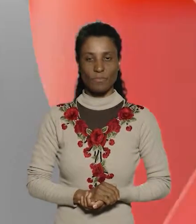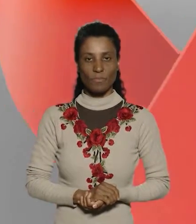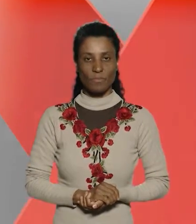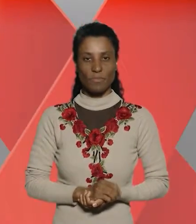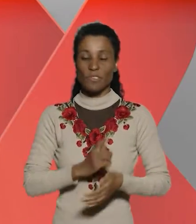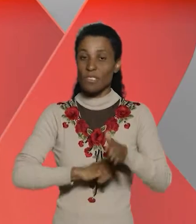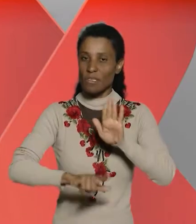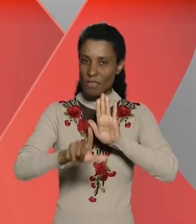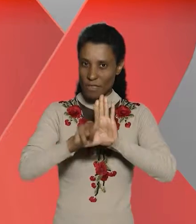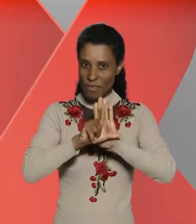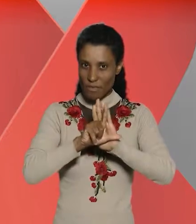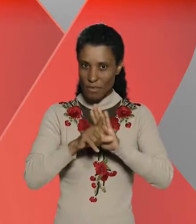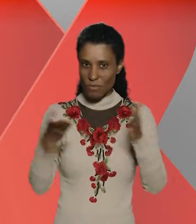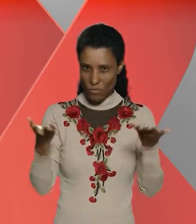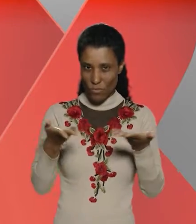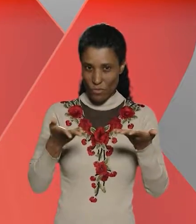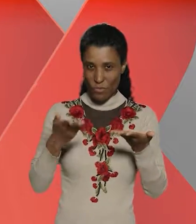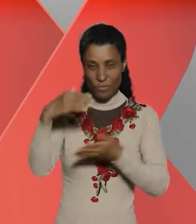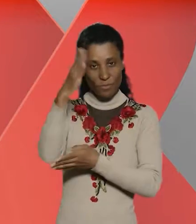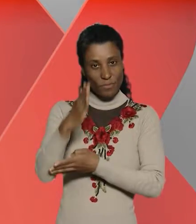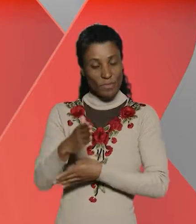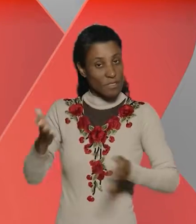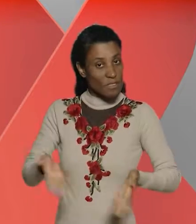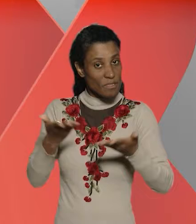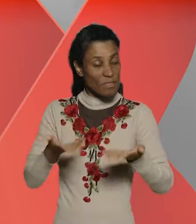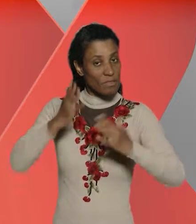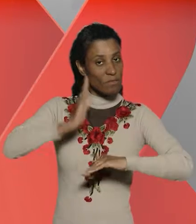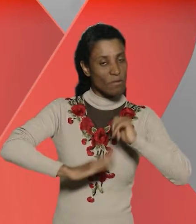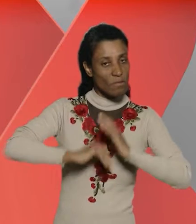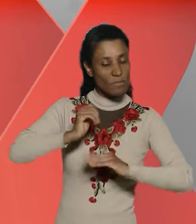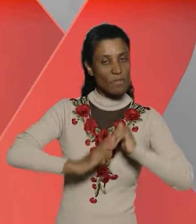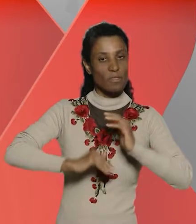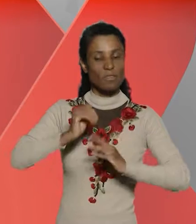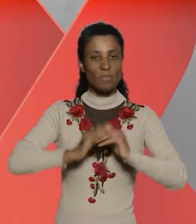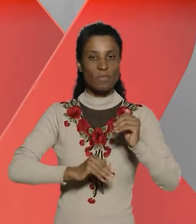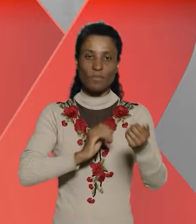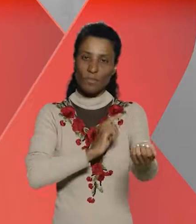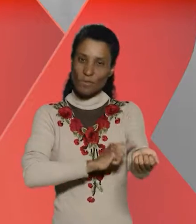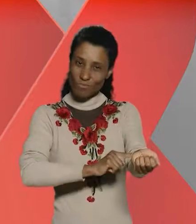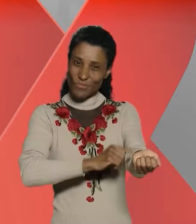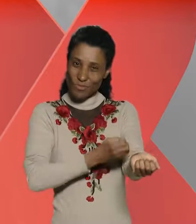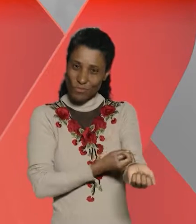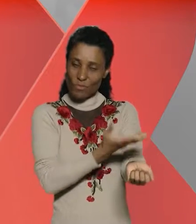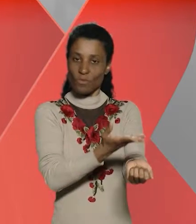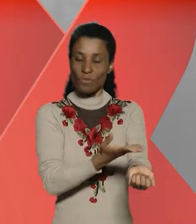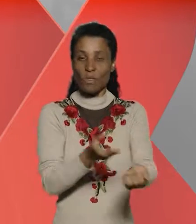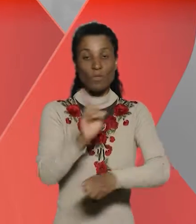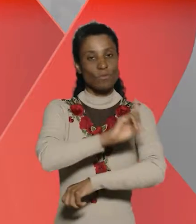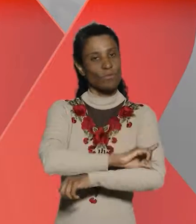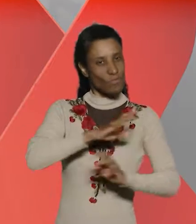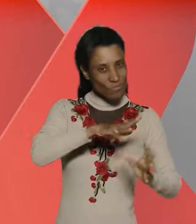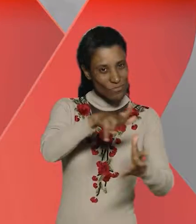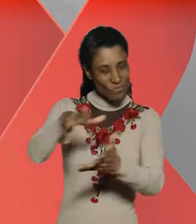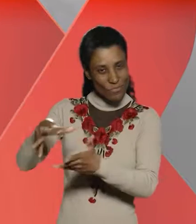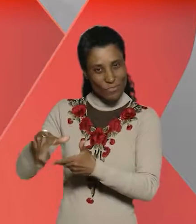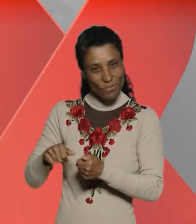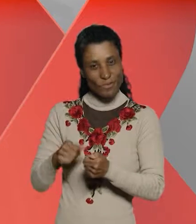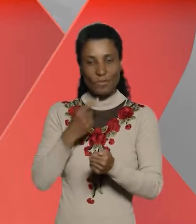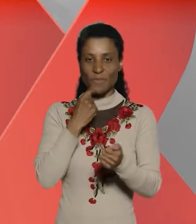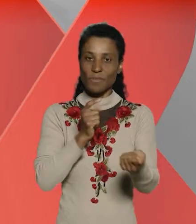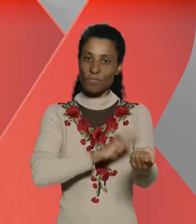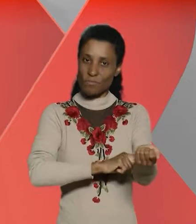A legislação vigente no país incentiva a prática regular da doação, além do Dia Mundial do Doador de